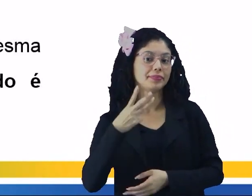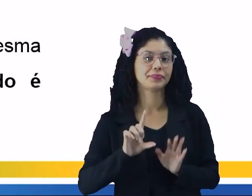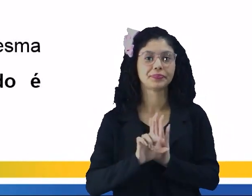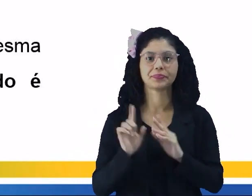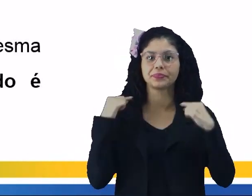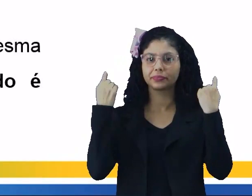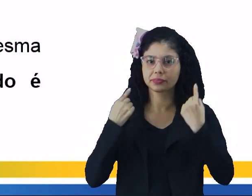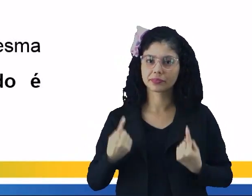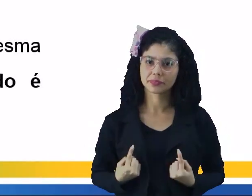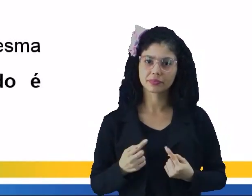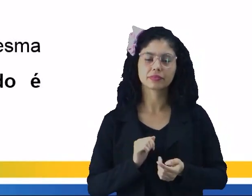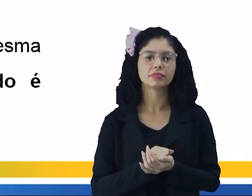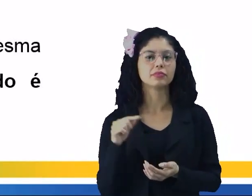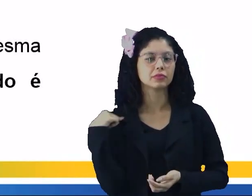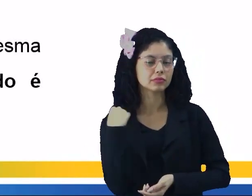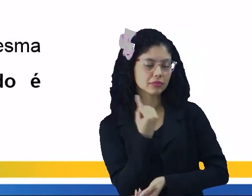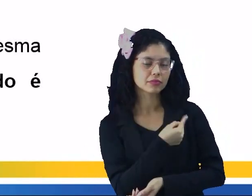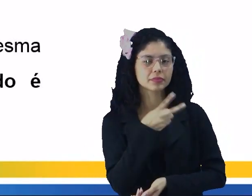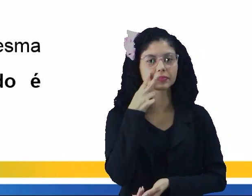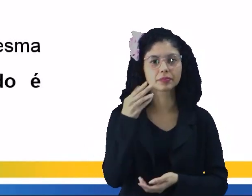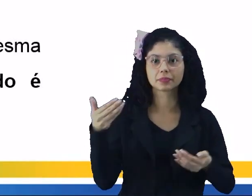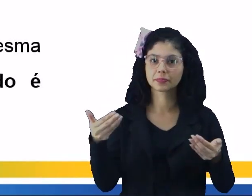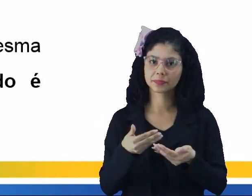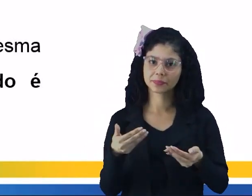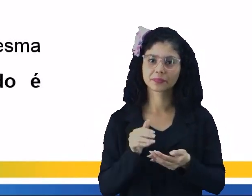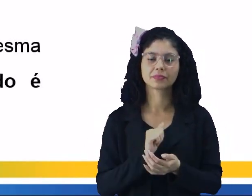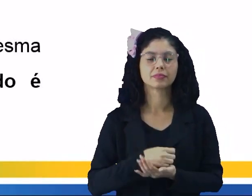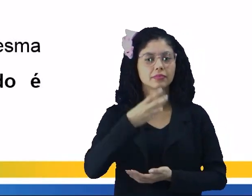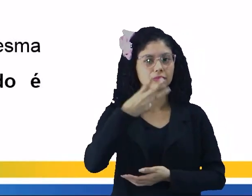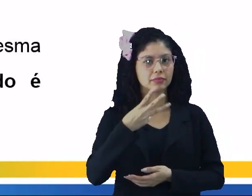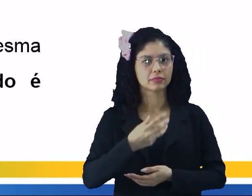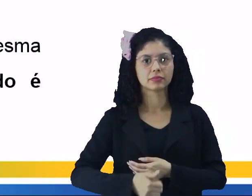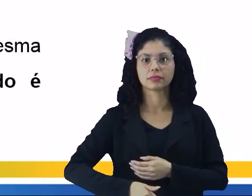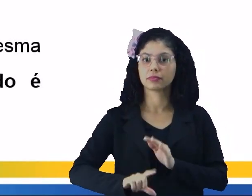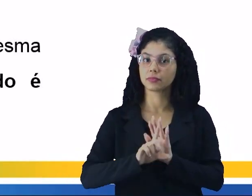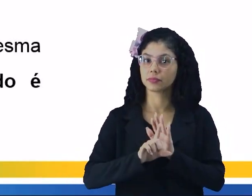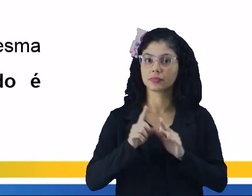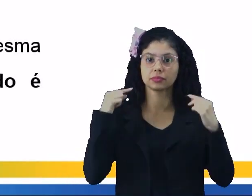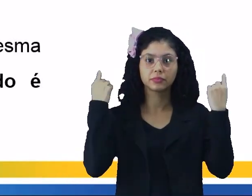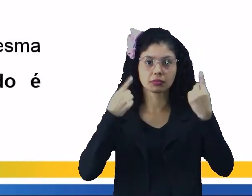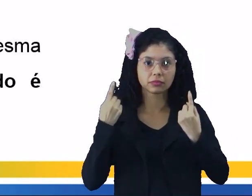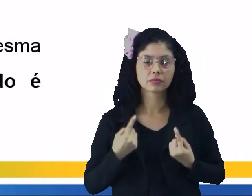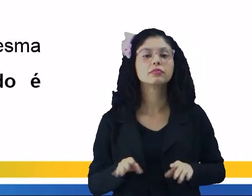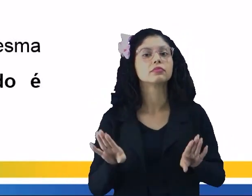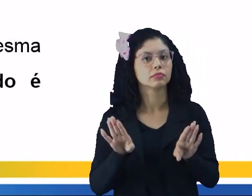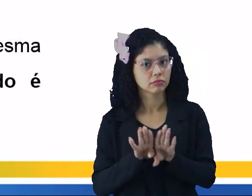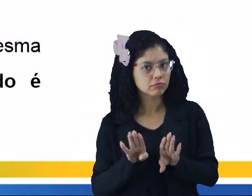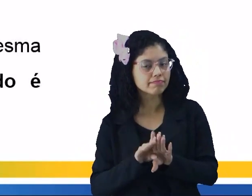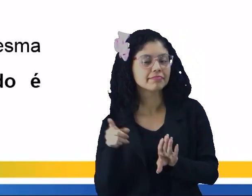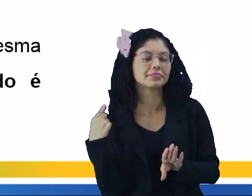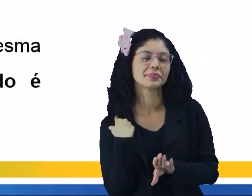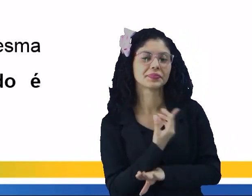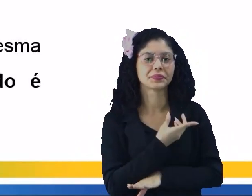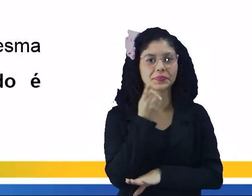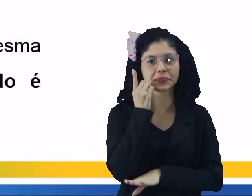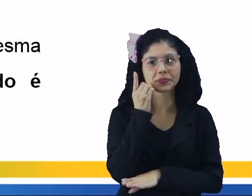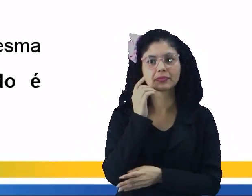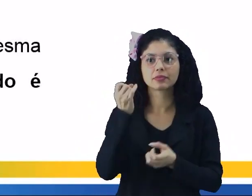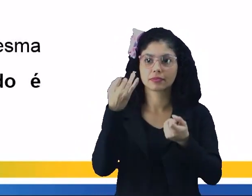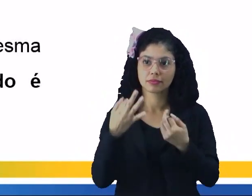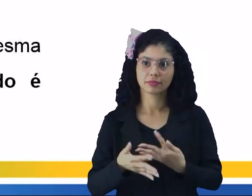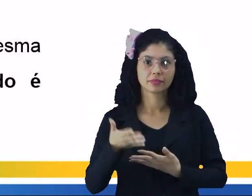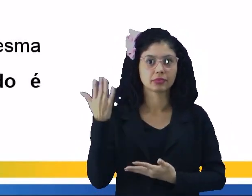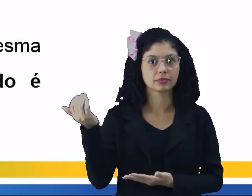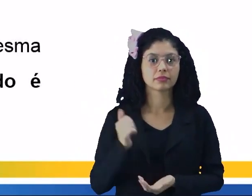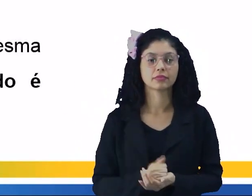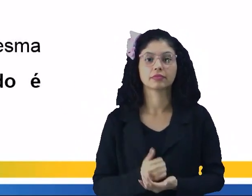de Newton. Então, a gente vai ver agora que a terceira lei de Newton também é aplicada no nosso dia a dia. Como diz a definição,